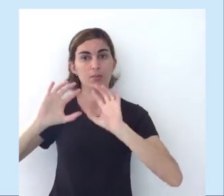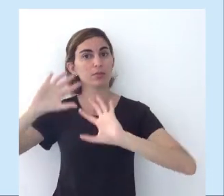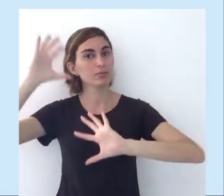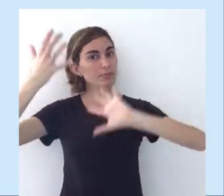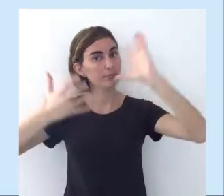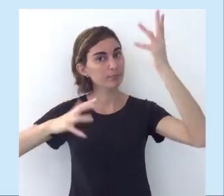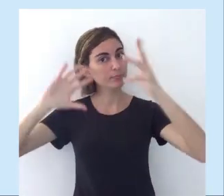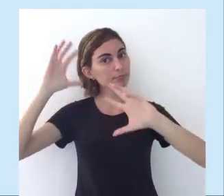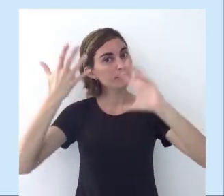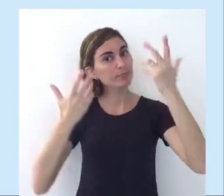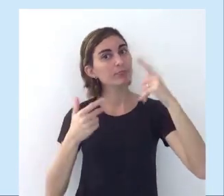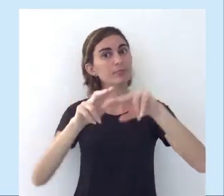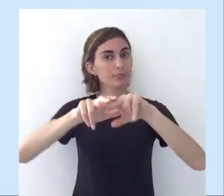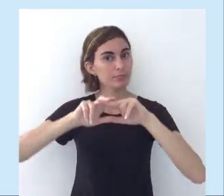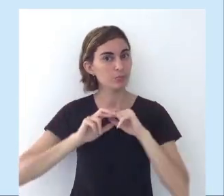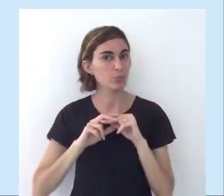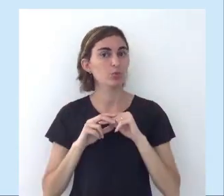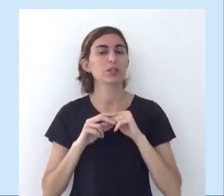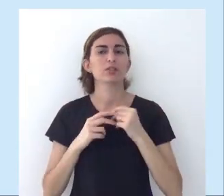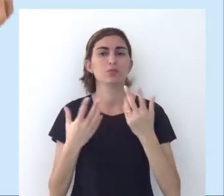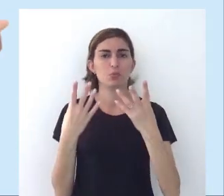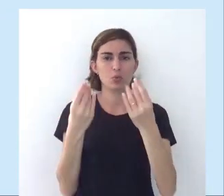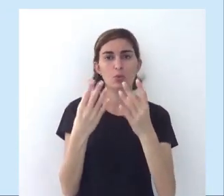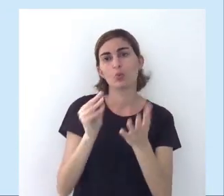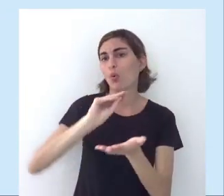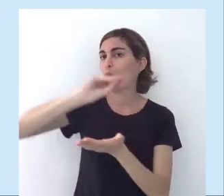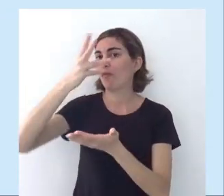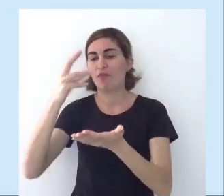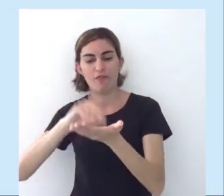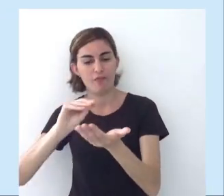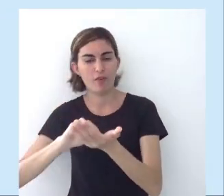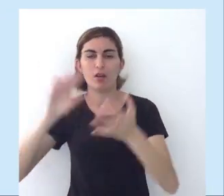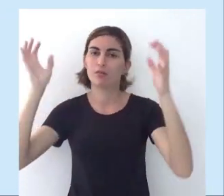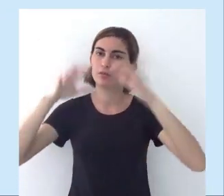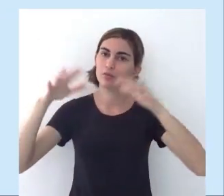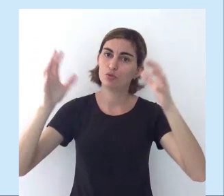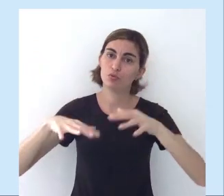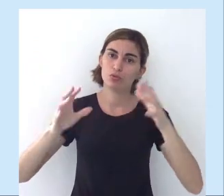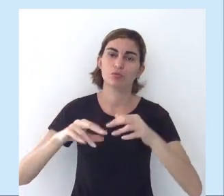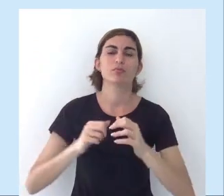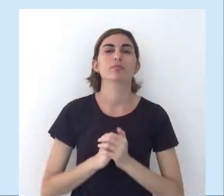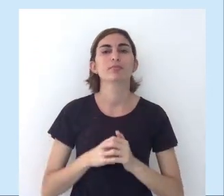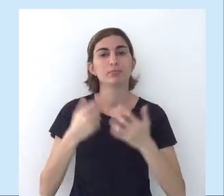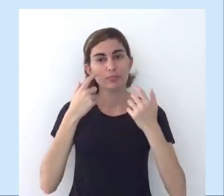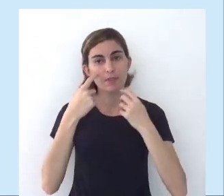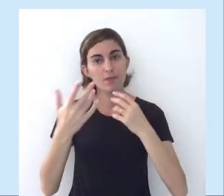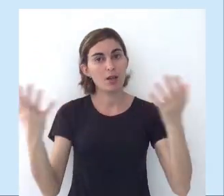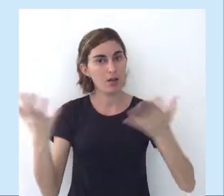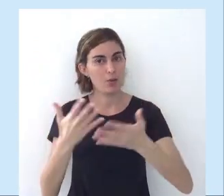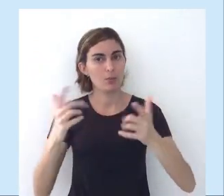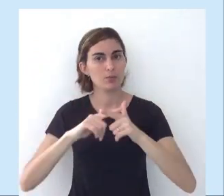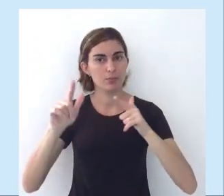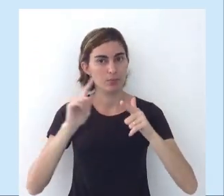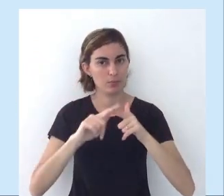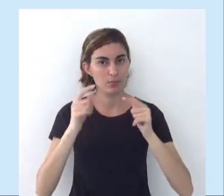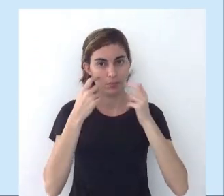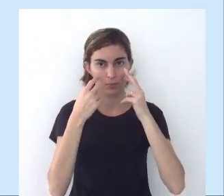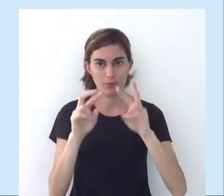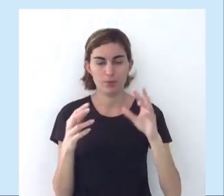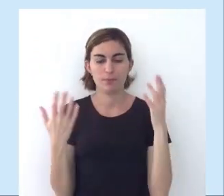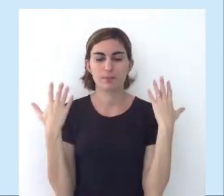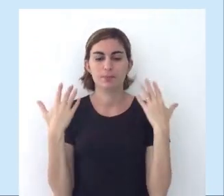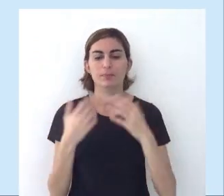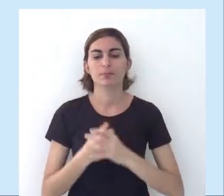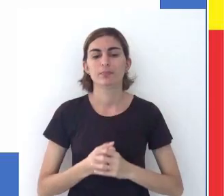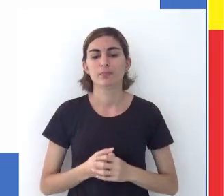que acontecem por conta do excesso ou falta de chuva, tá? E a gente vai ver agora alguns desses problemas.